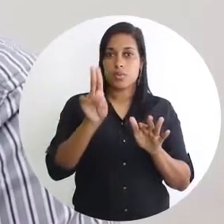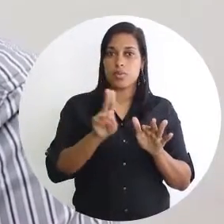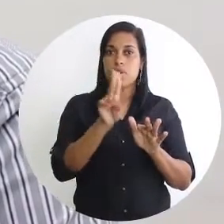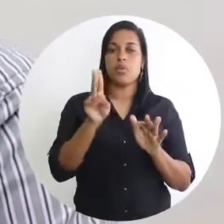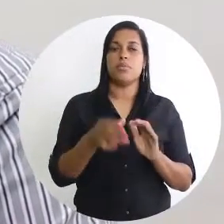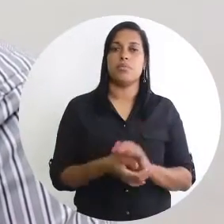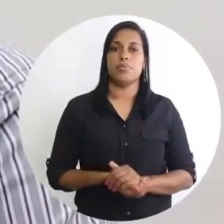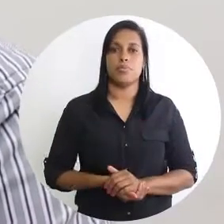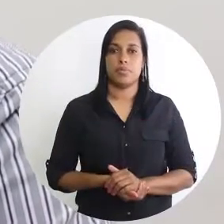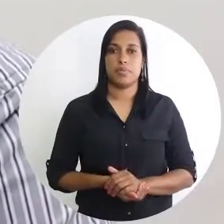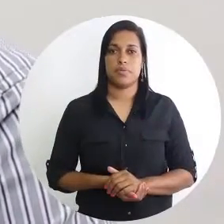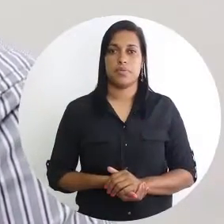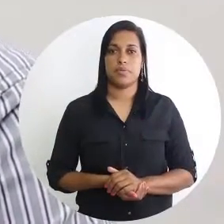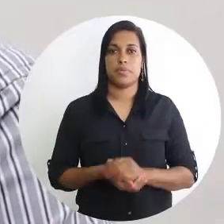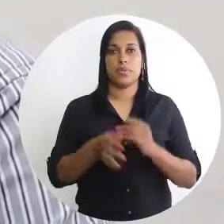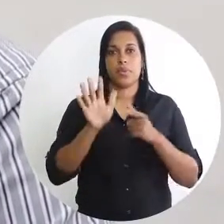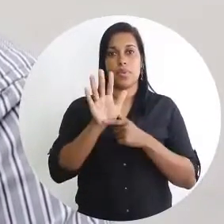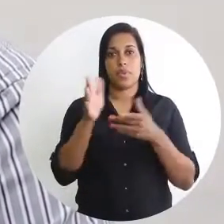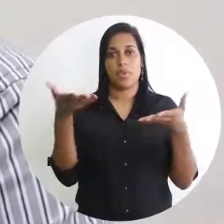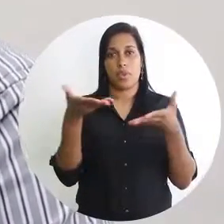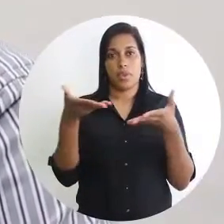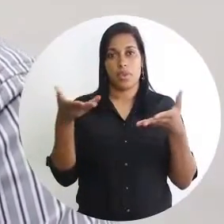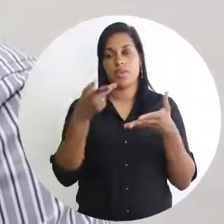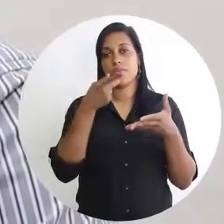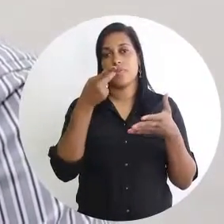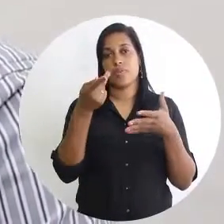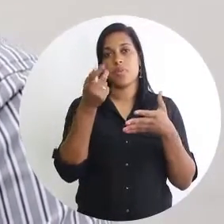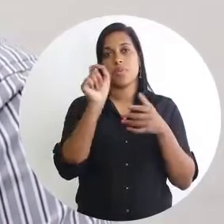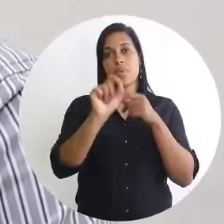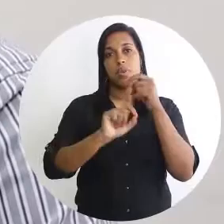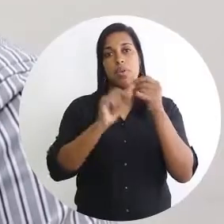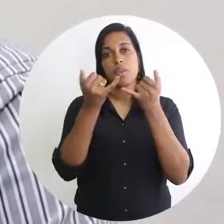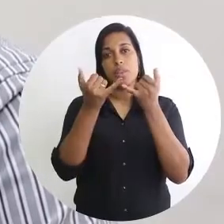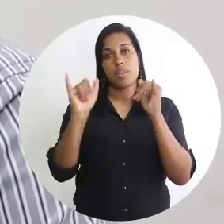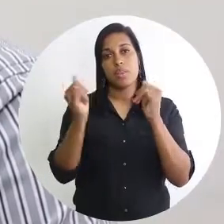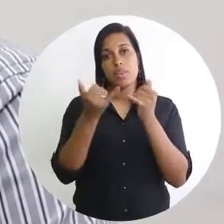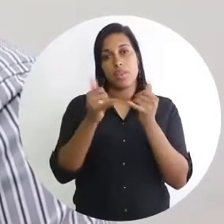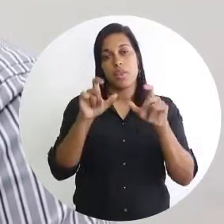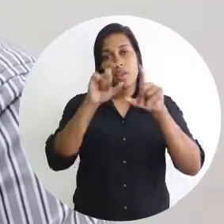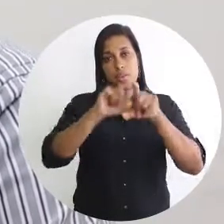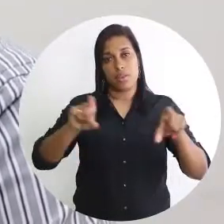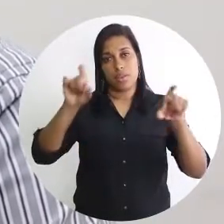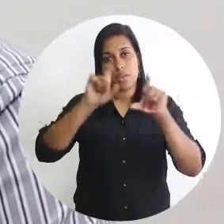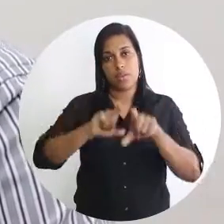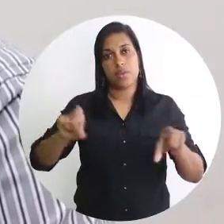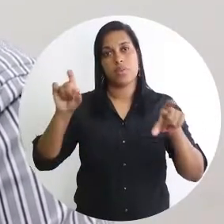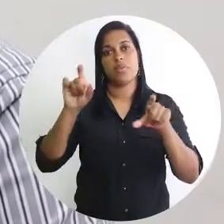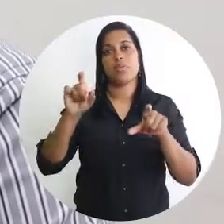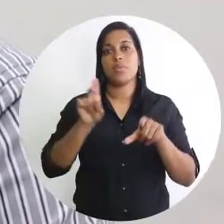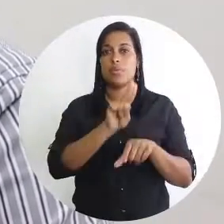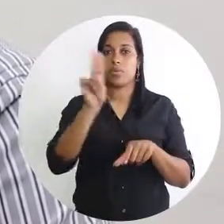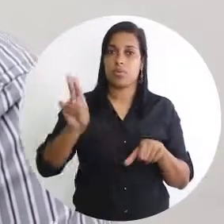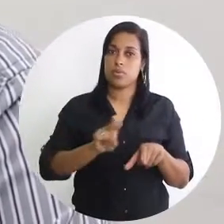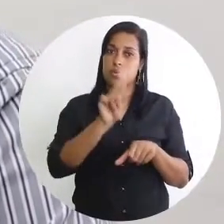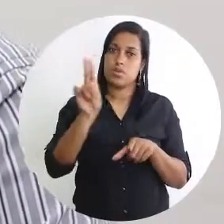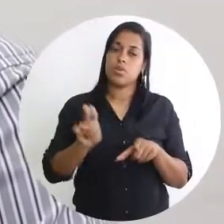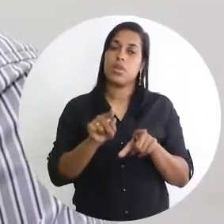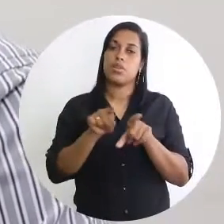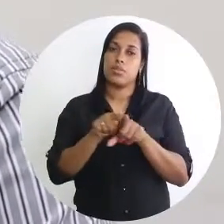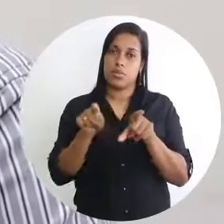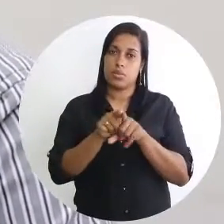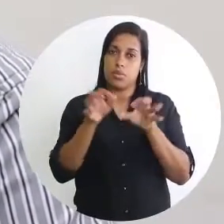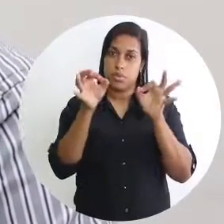Layout. Agora a gente vai falar do Linear Layout, que é também um gerenciador de layout bastante utilizado e bem